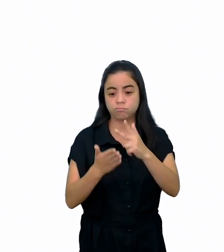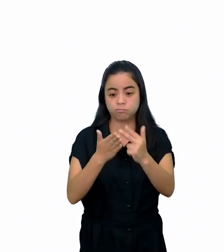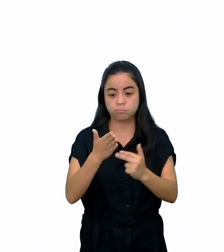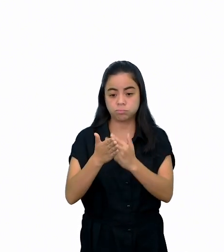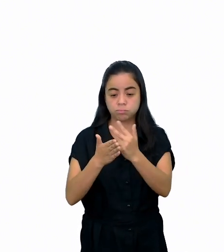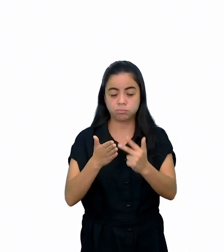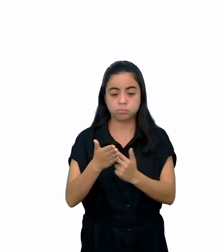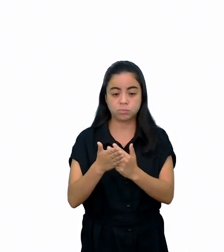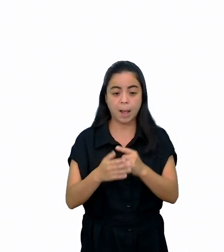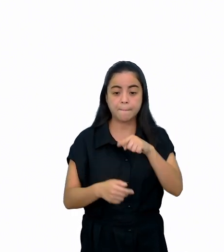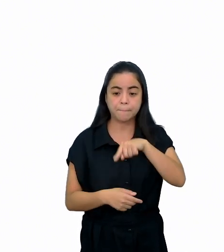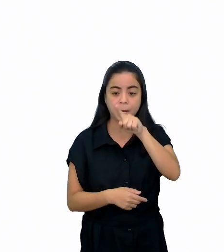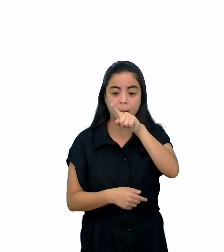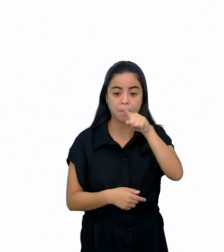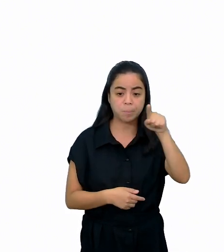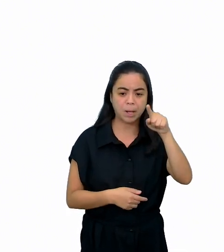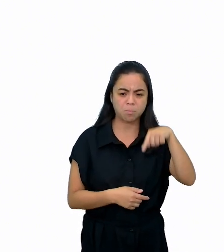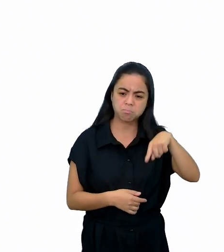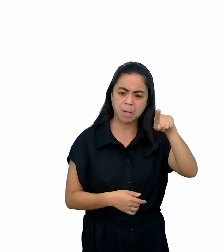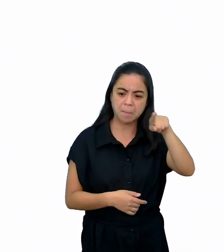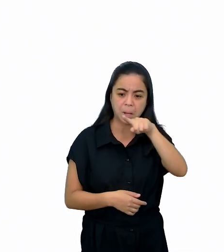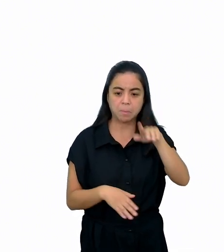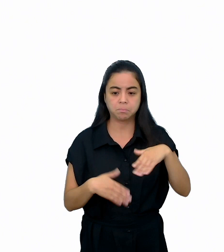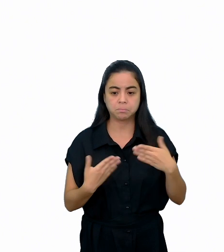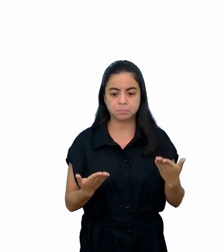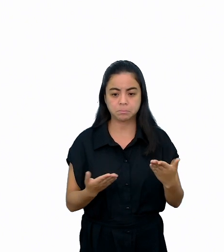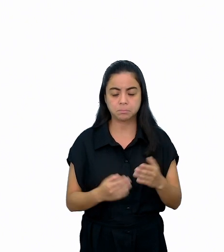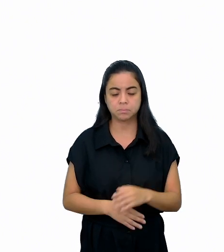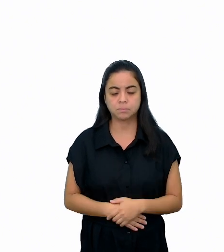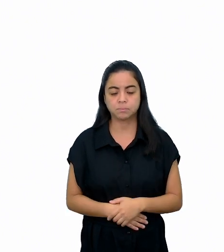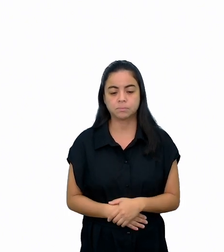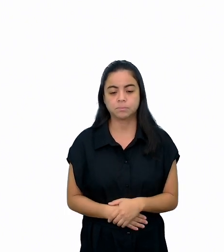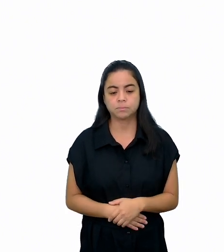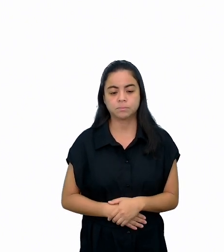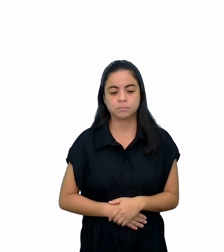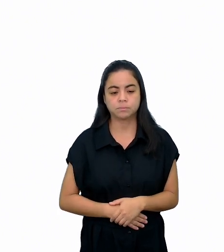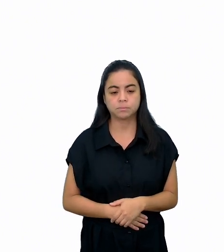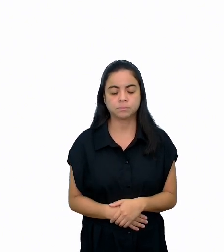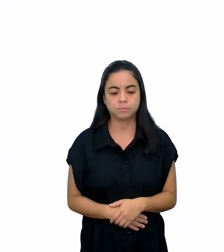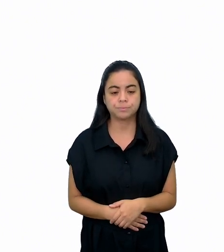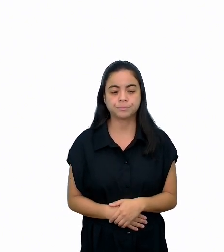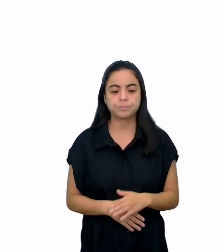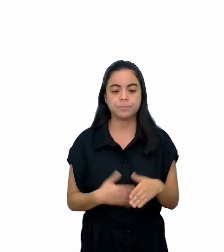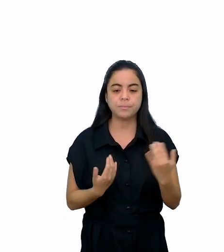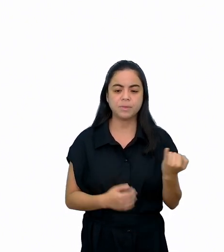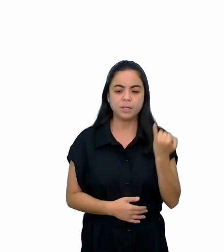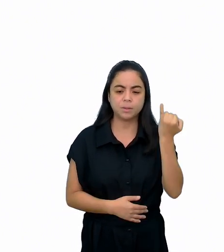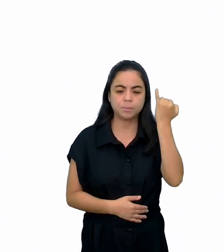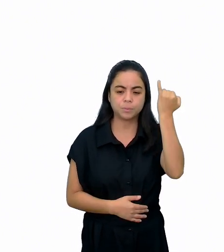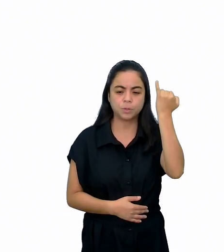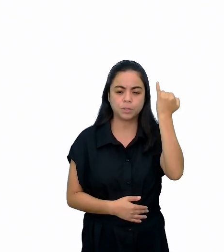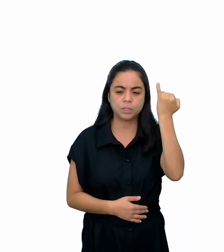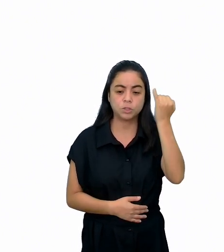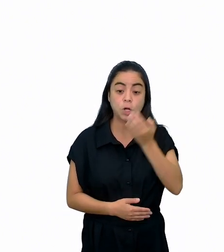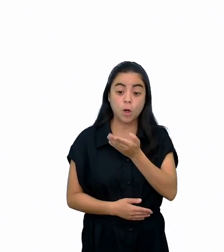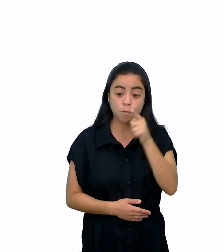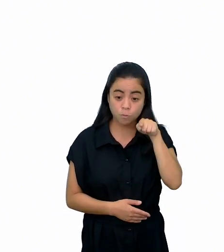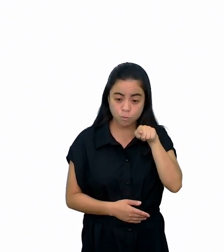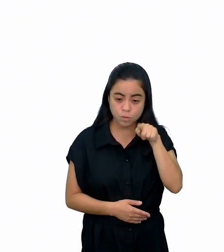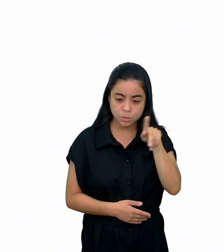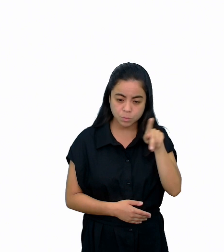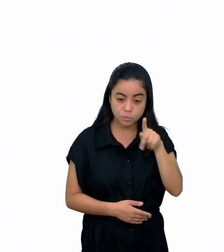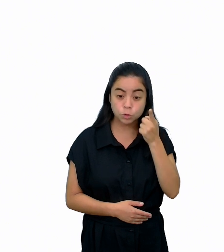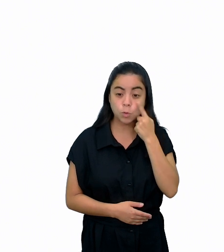mostrando qual é o caminho até chegar à carteira de Bruna, né? E o que é importante você, professor,